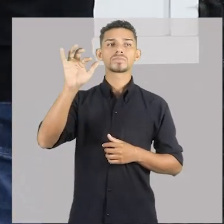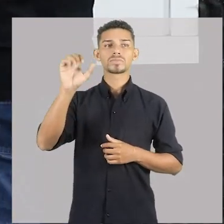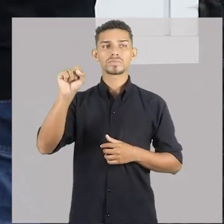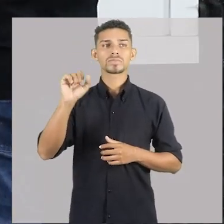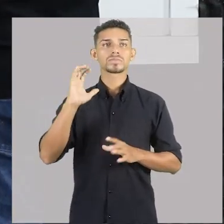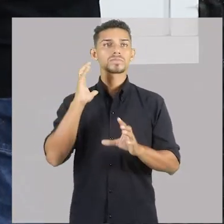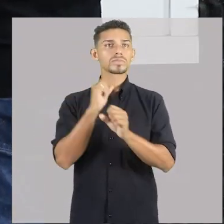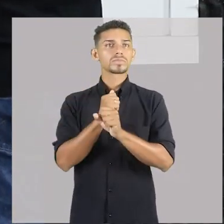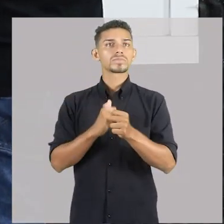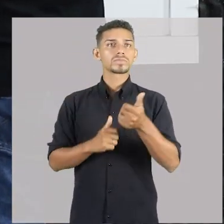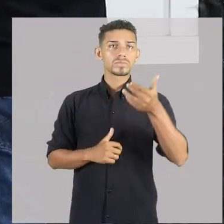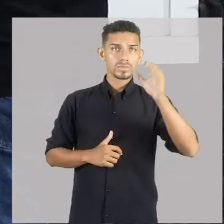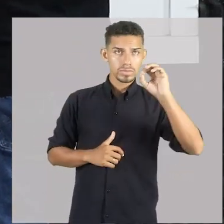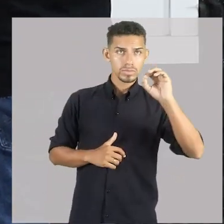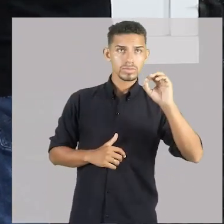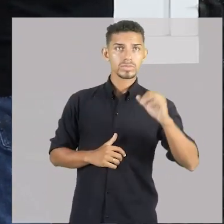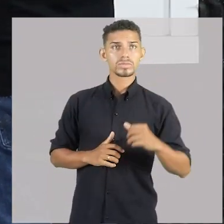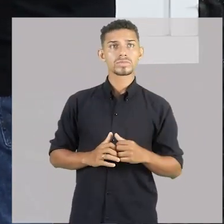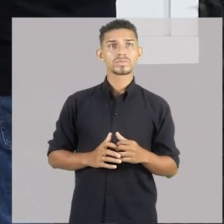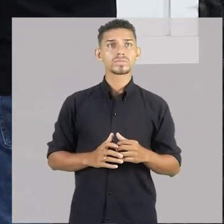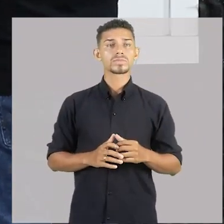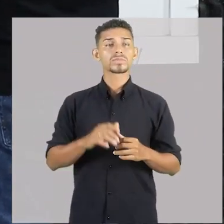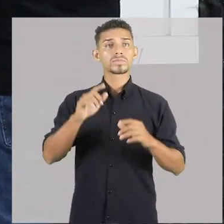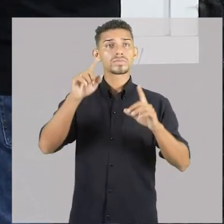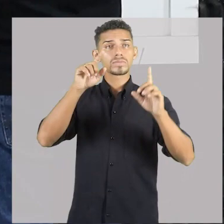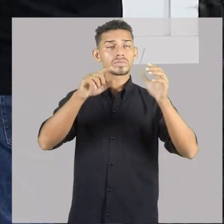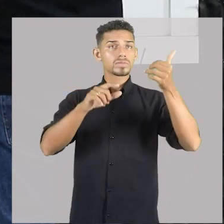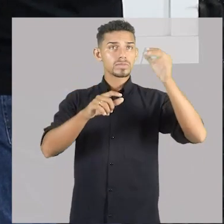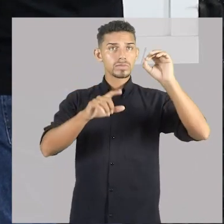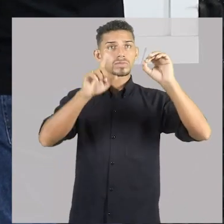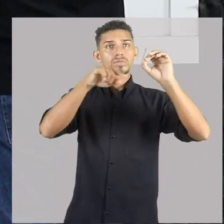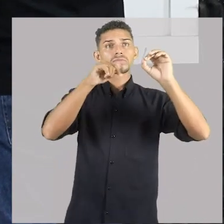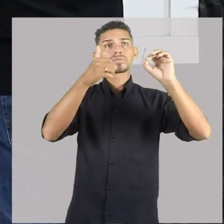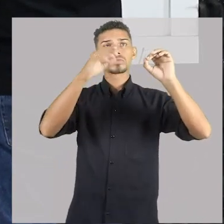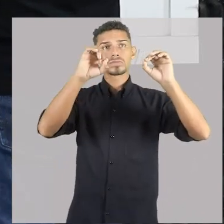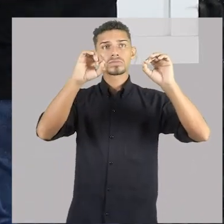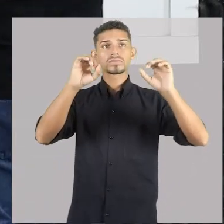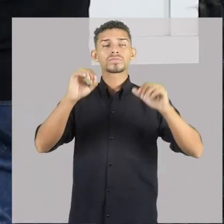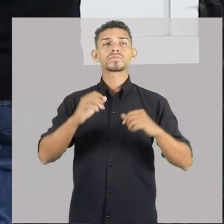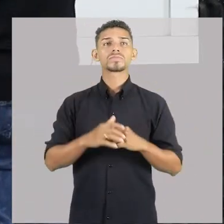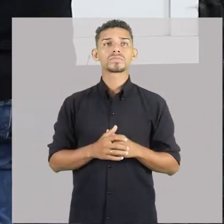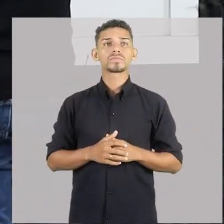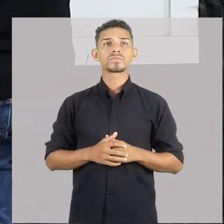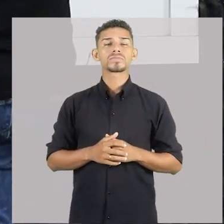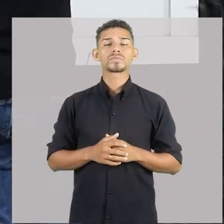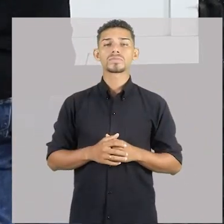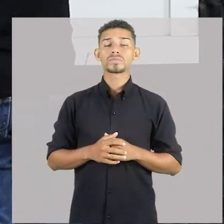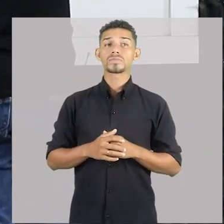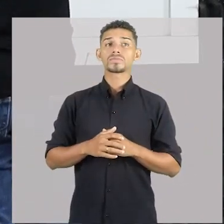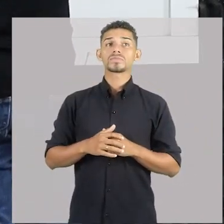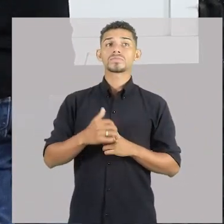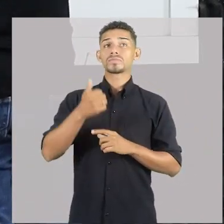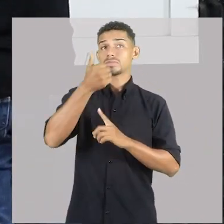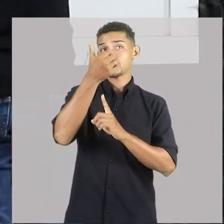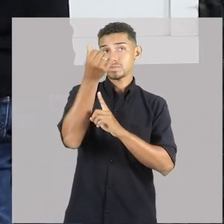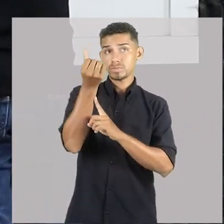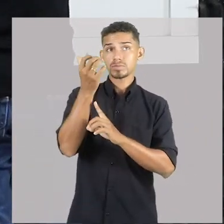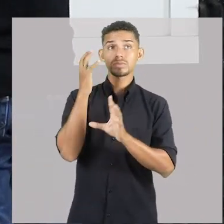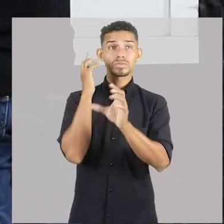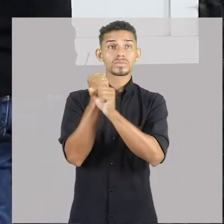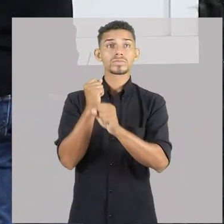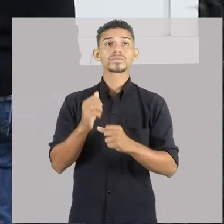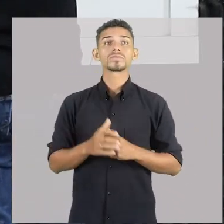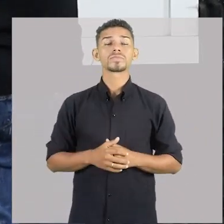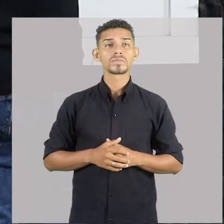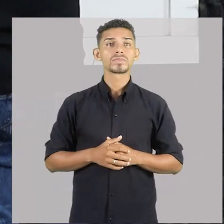para 10. Fica 10 vezes 10 elevado à 16ª. Então, a ordem de grandeza desse